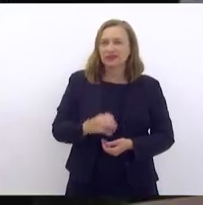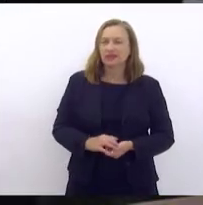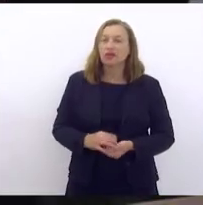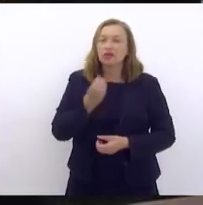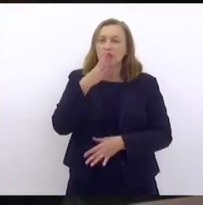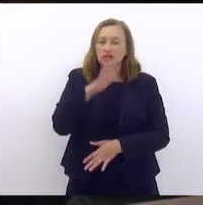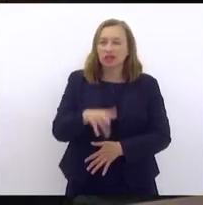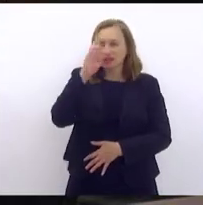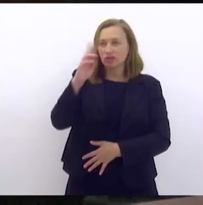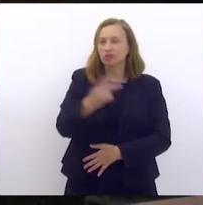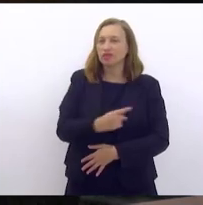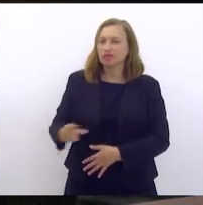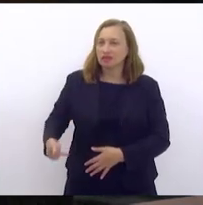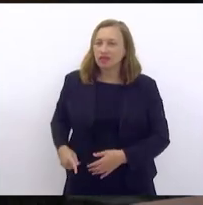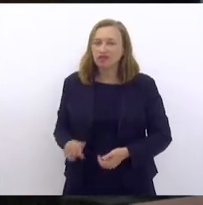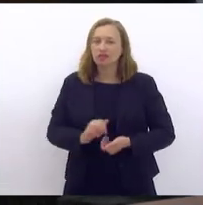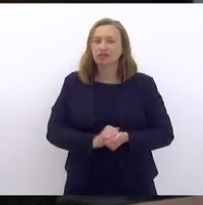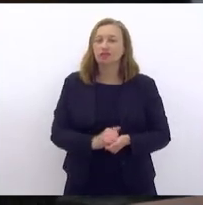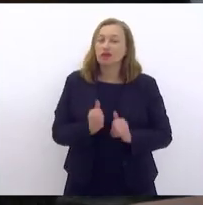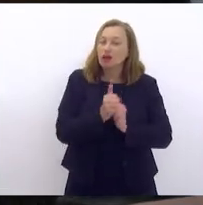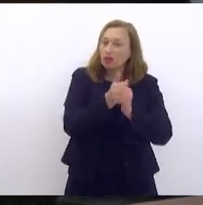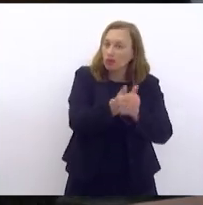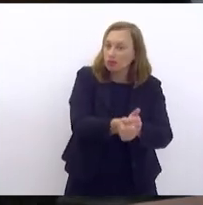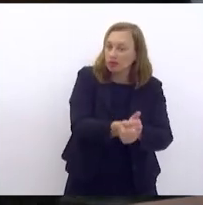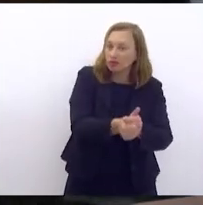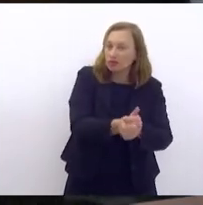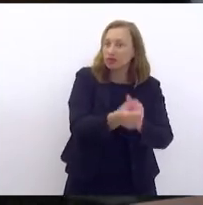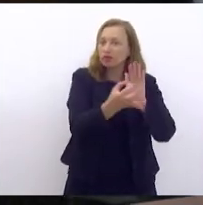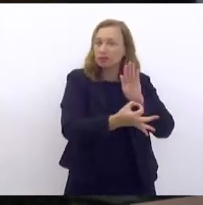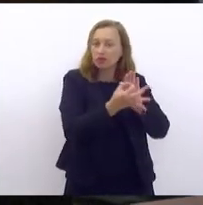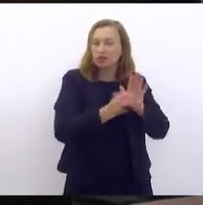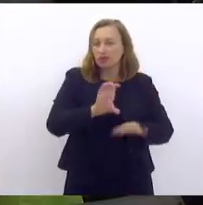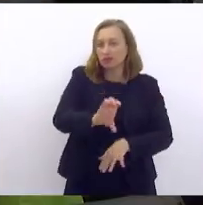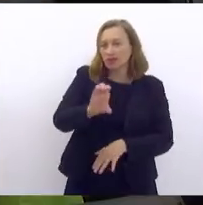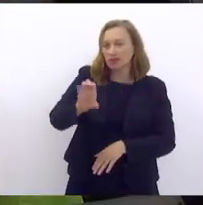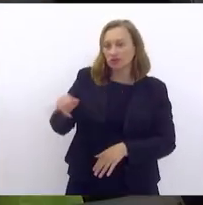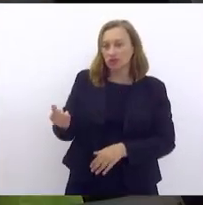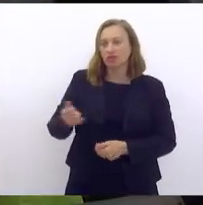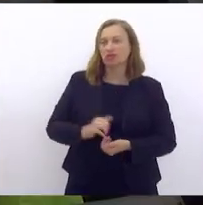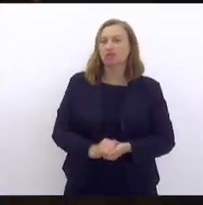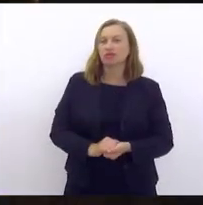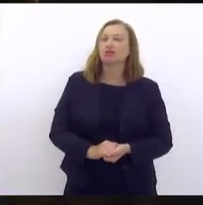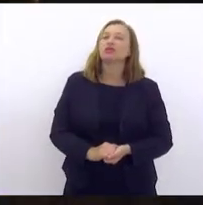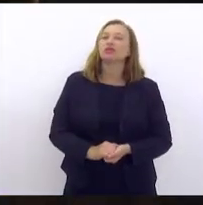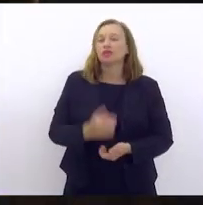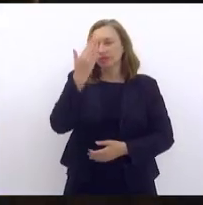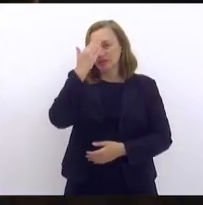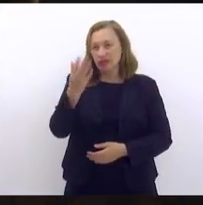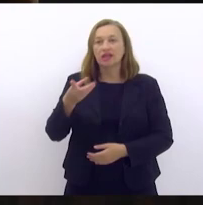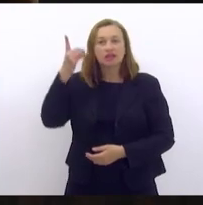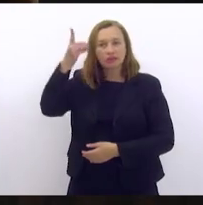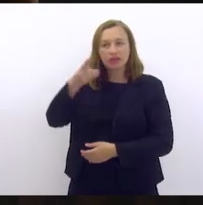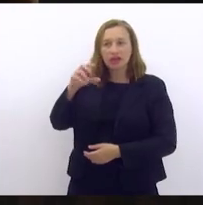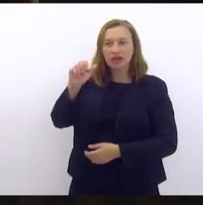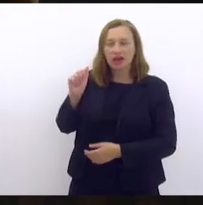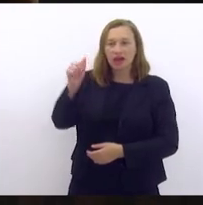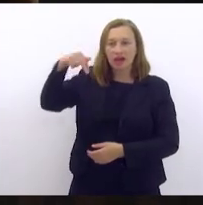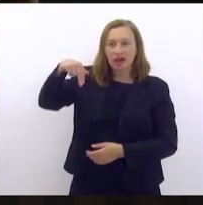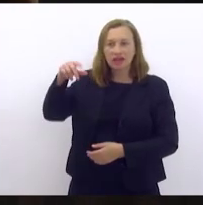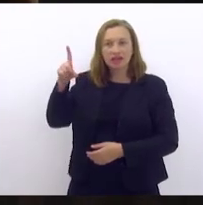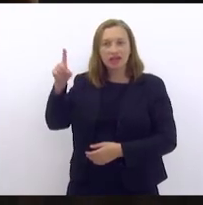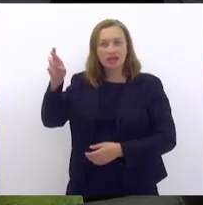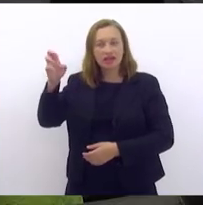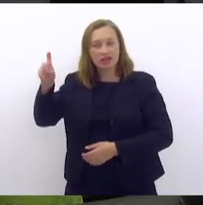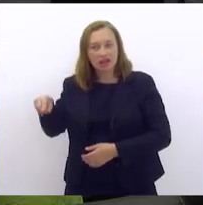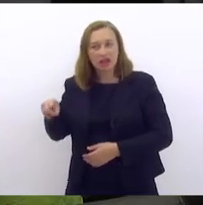Boa tarde, senhor presidente. Acompanho o parecer da CCJ. Muito obrigado. Deputado André Correia, pela Comissão